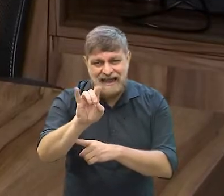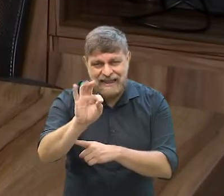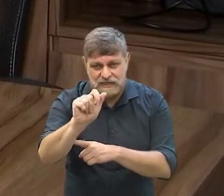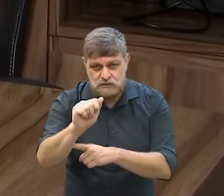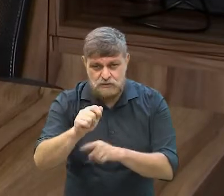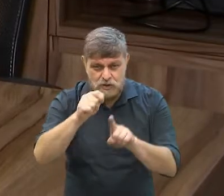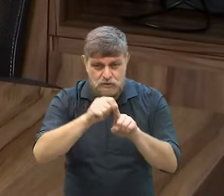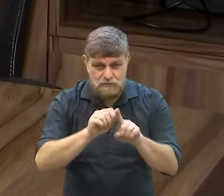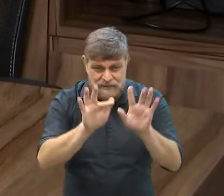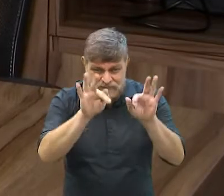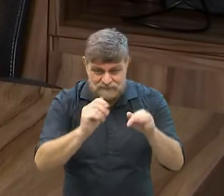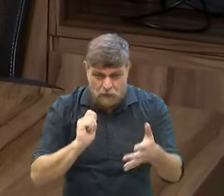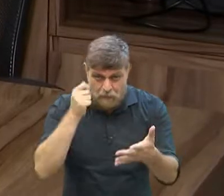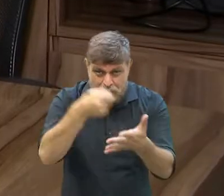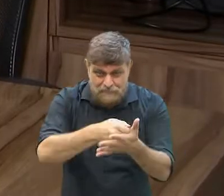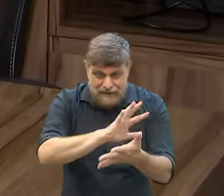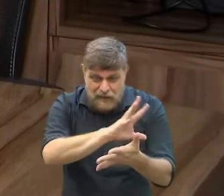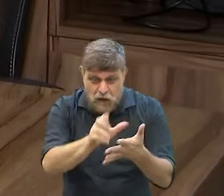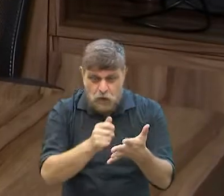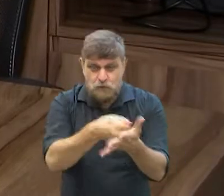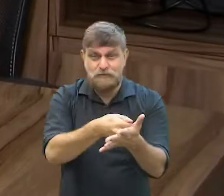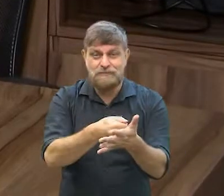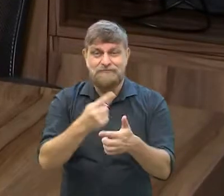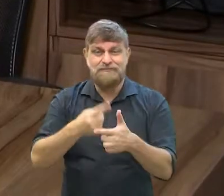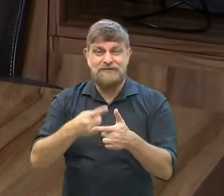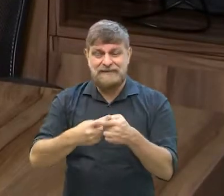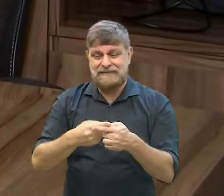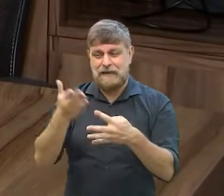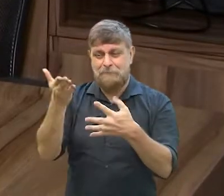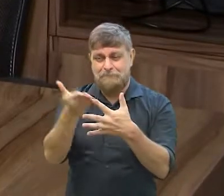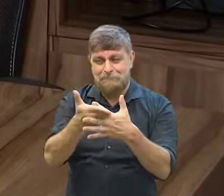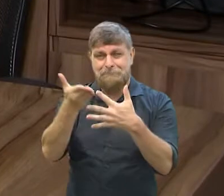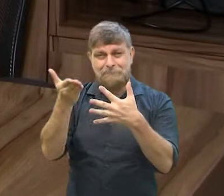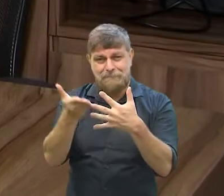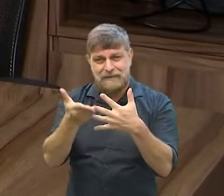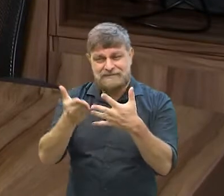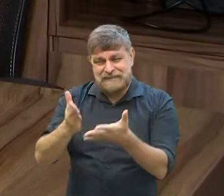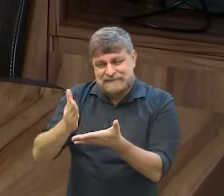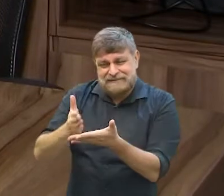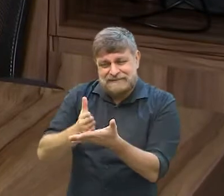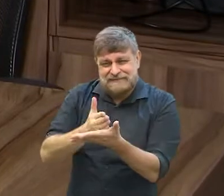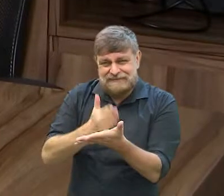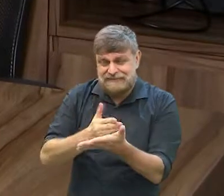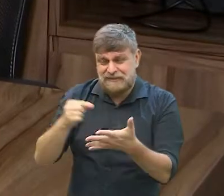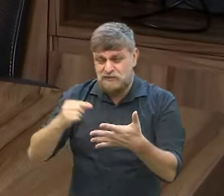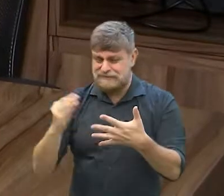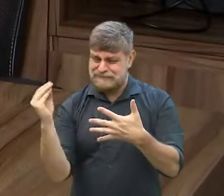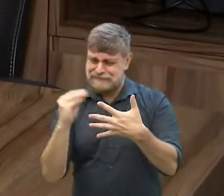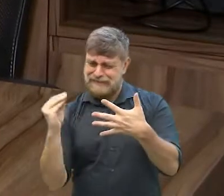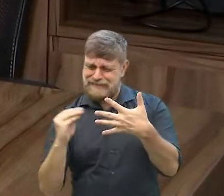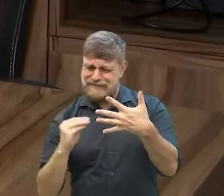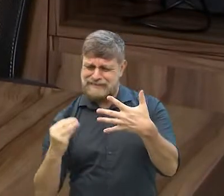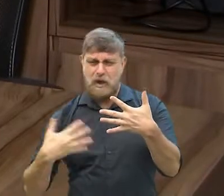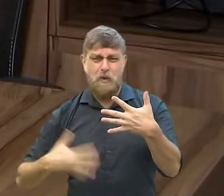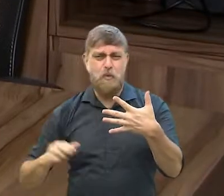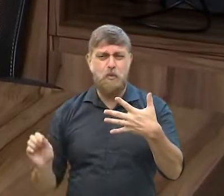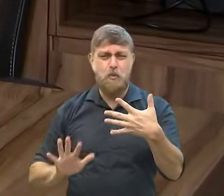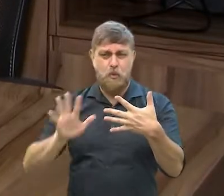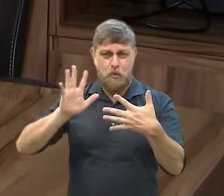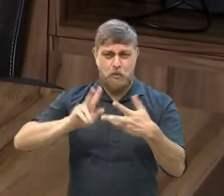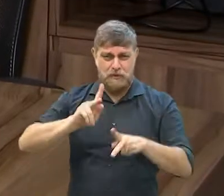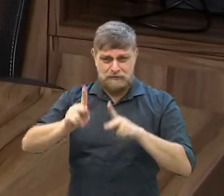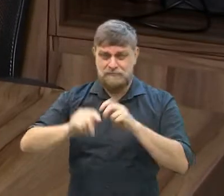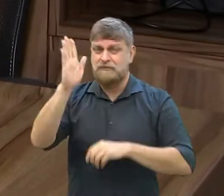a fatura, né? Porque o parcelamento no cartão de crédito é a maior taxa de juros que nós temos no Brasil, né?